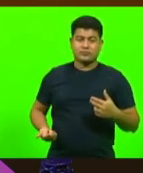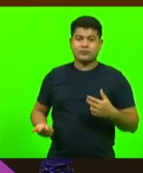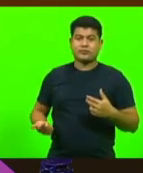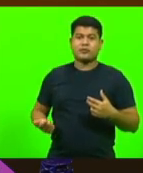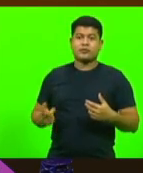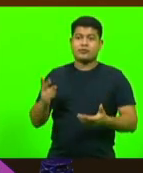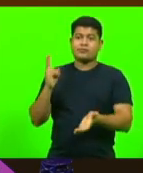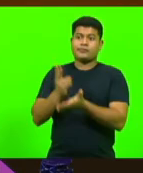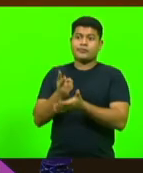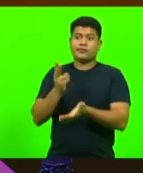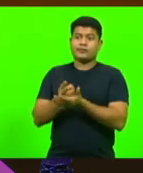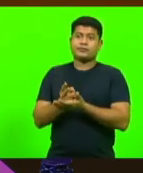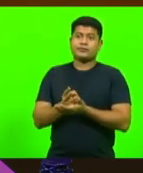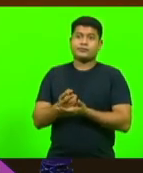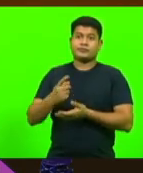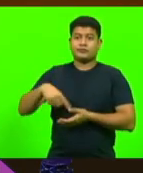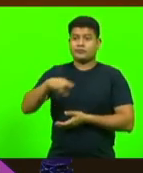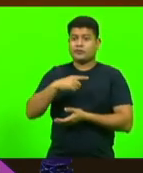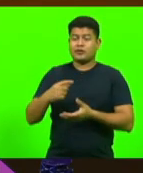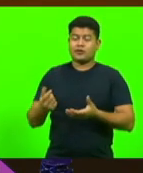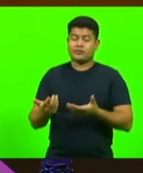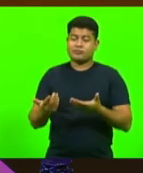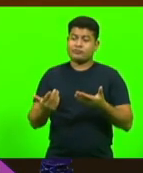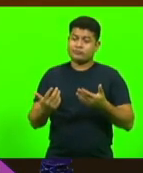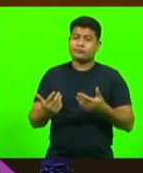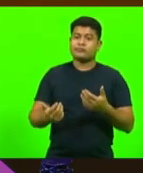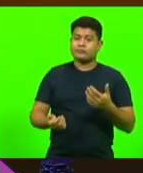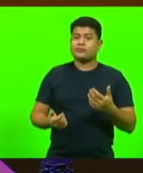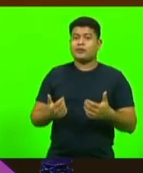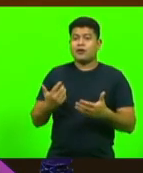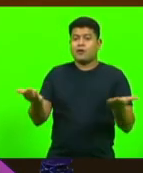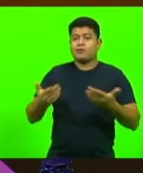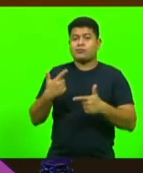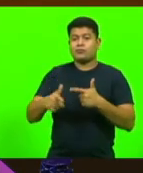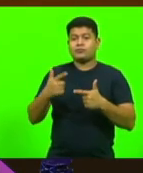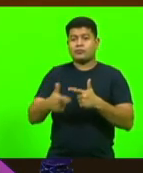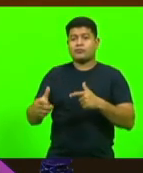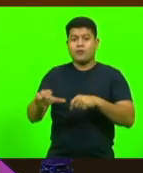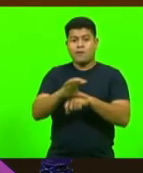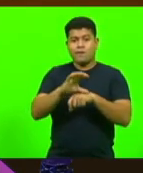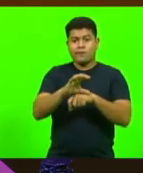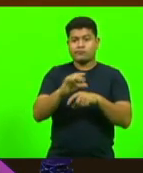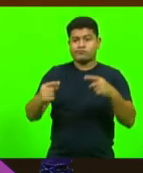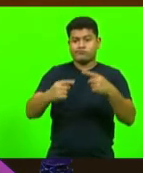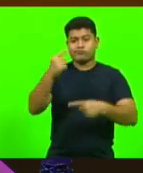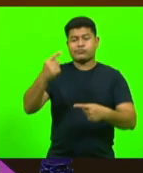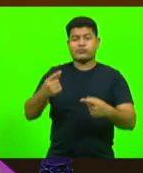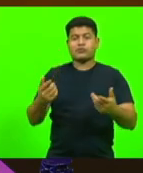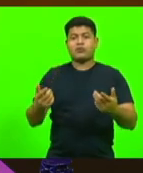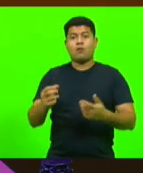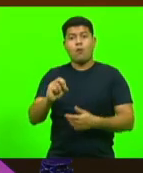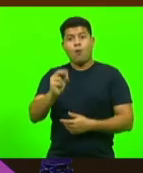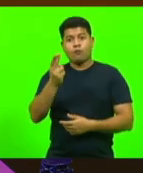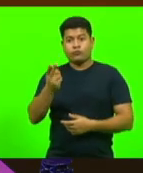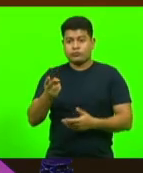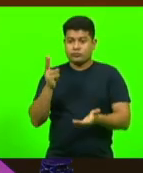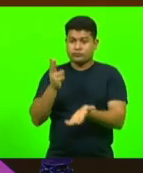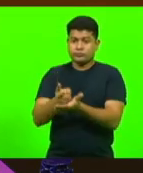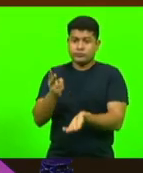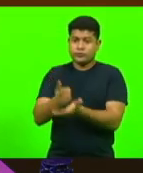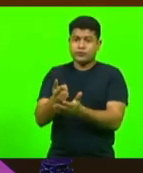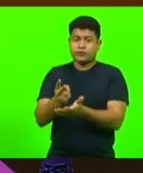cria um problema uma gera uma em construção inconstitucionalidade ou você mantém o princípio e faz os mecanismos